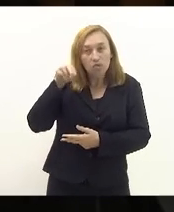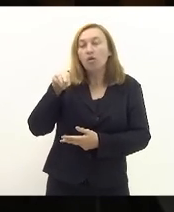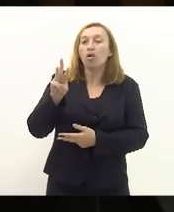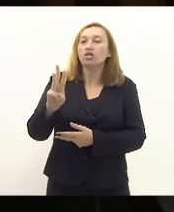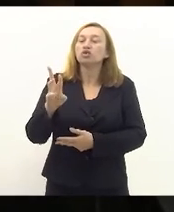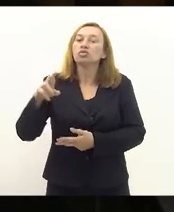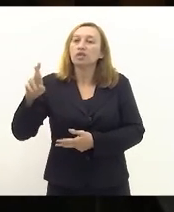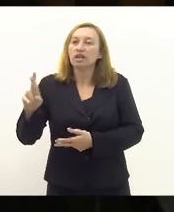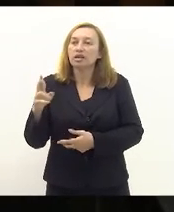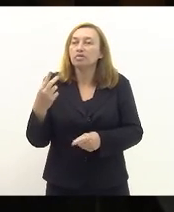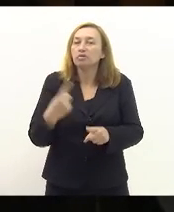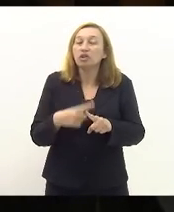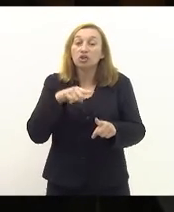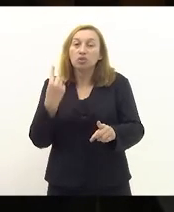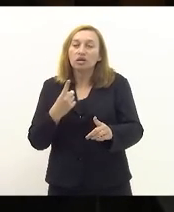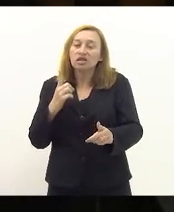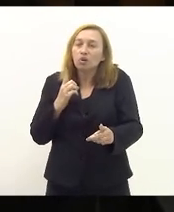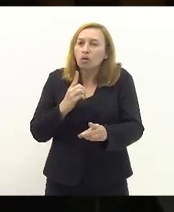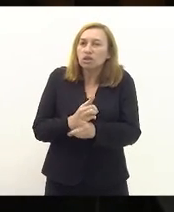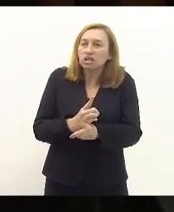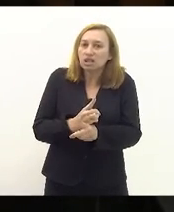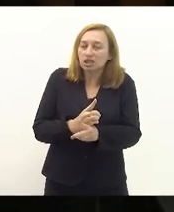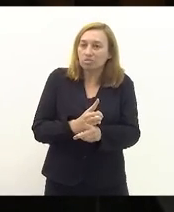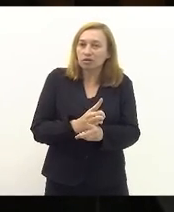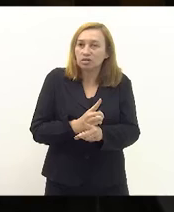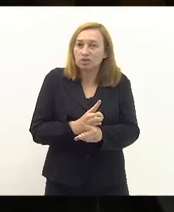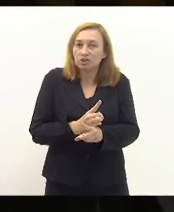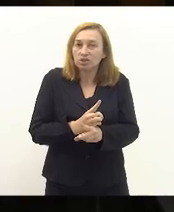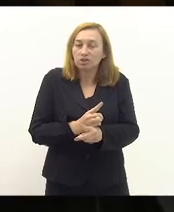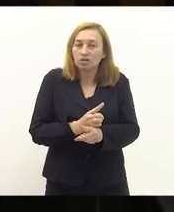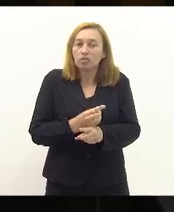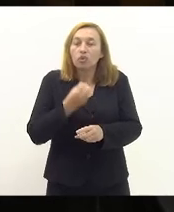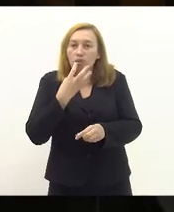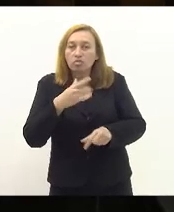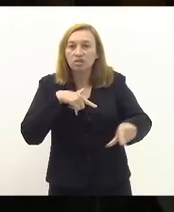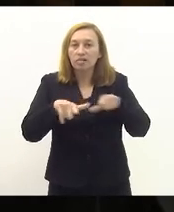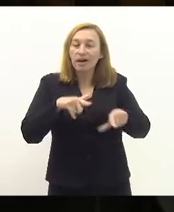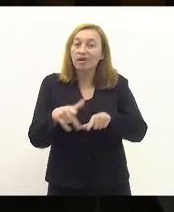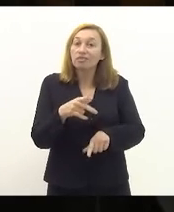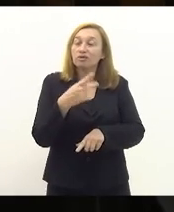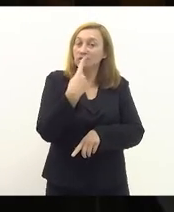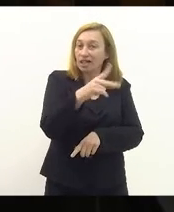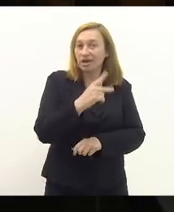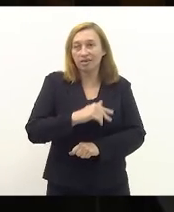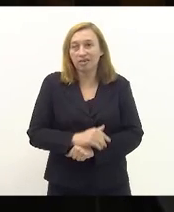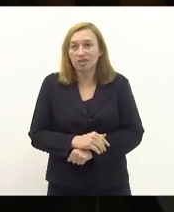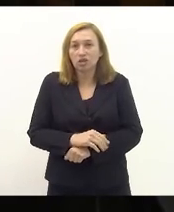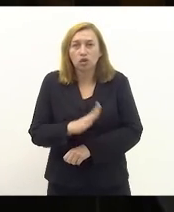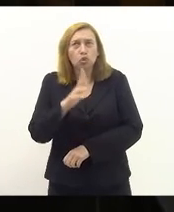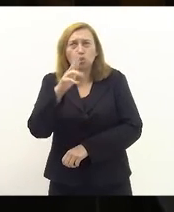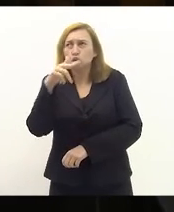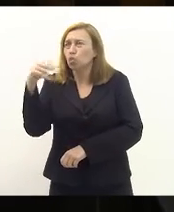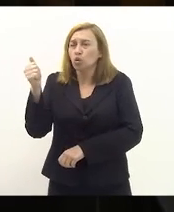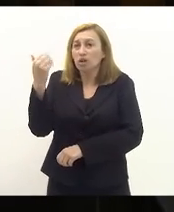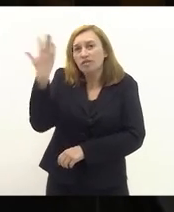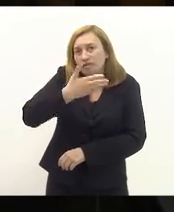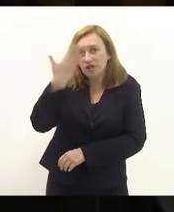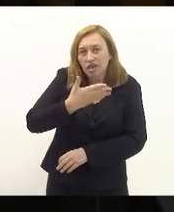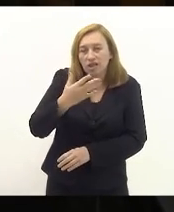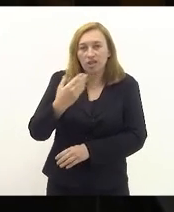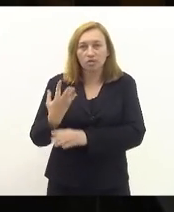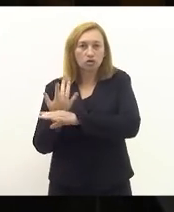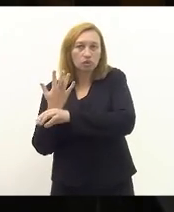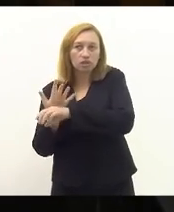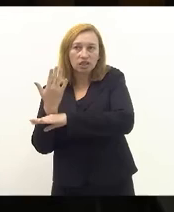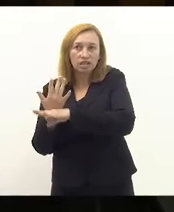encontramos em quais benfeitorias que o os tem fé jamais vista visto em